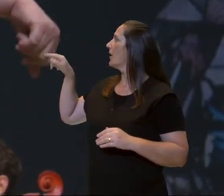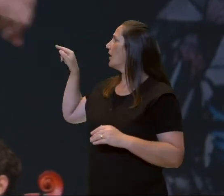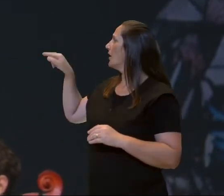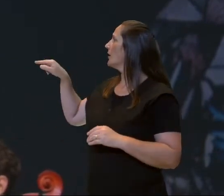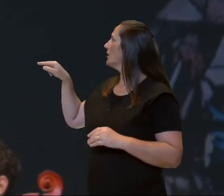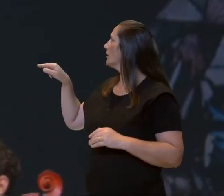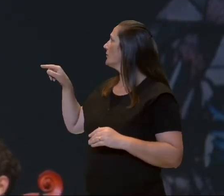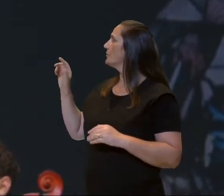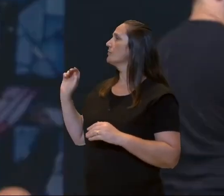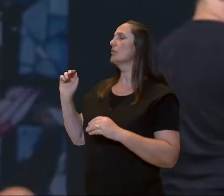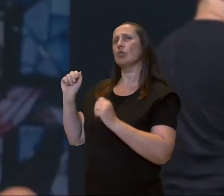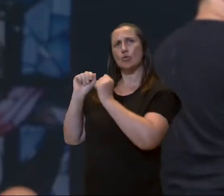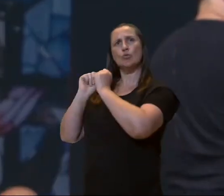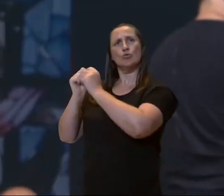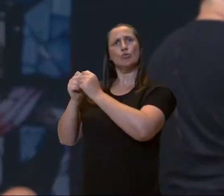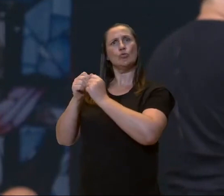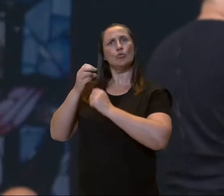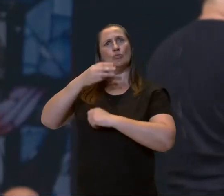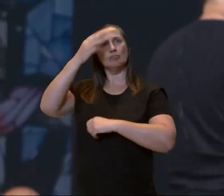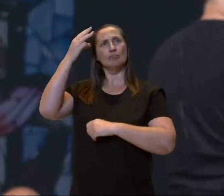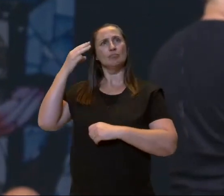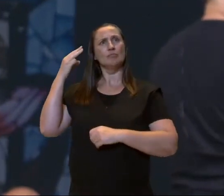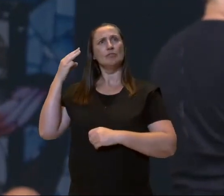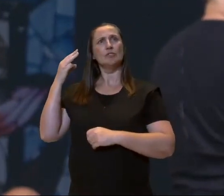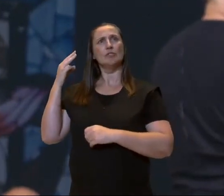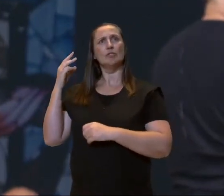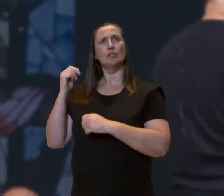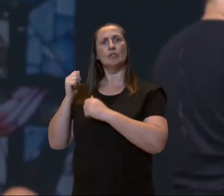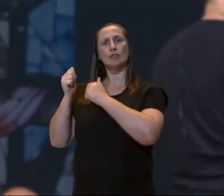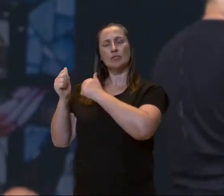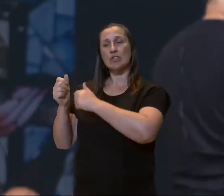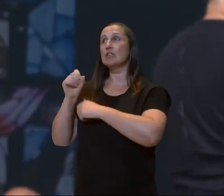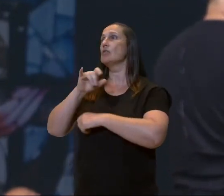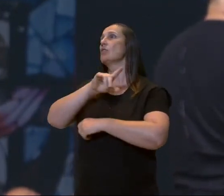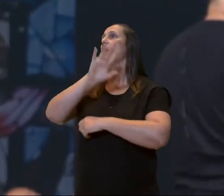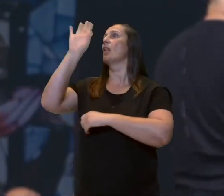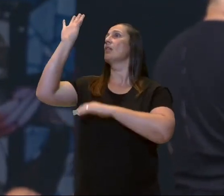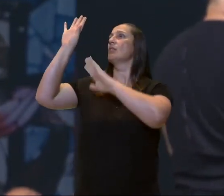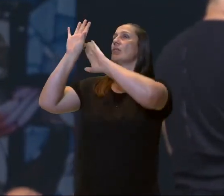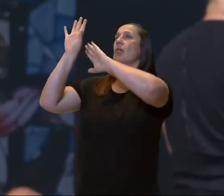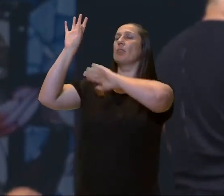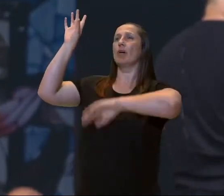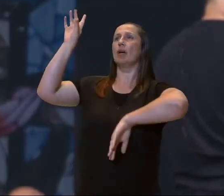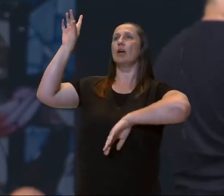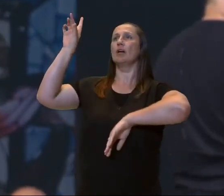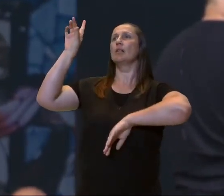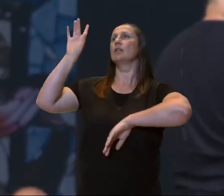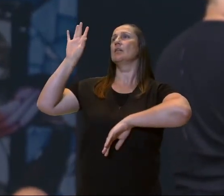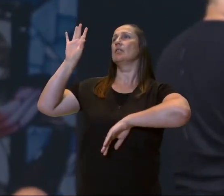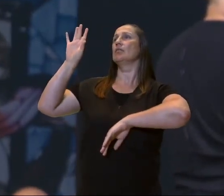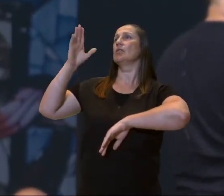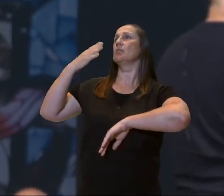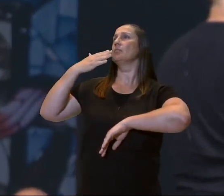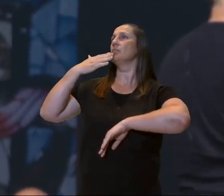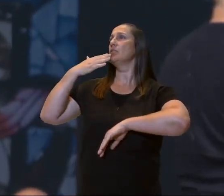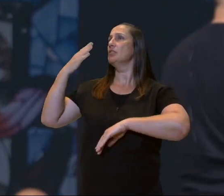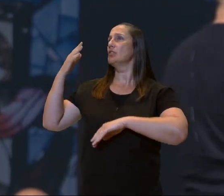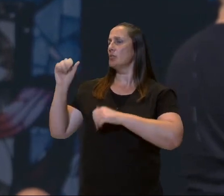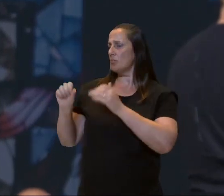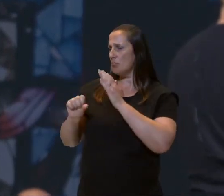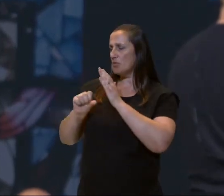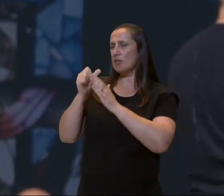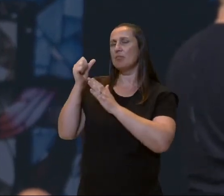aqui, pastor Michel, conduzir esse momento com a gente. Se você levantou a mão, aquela hora que ele disse assim: você que está pedindo pela